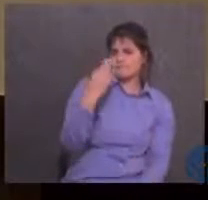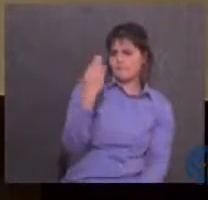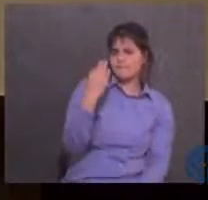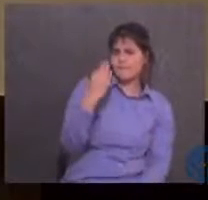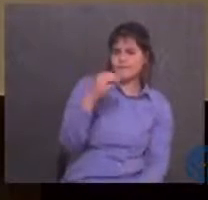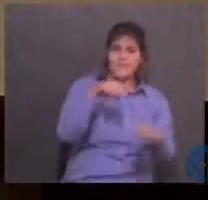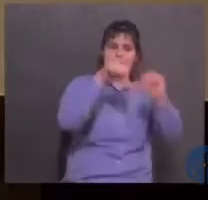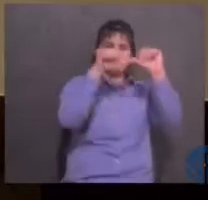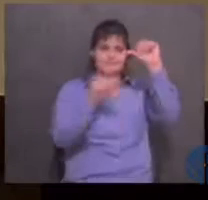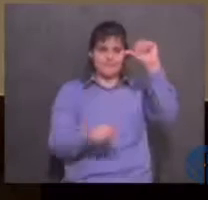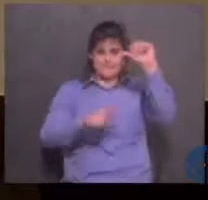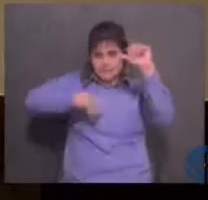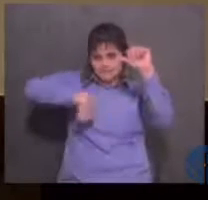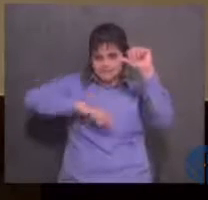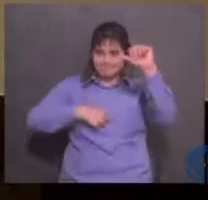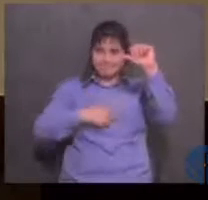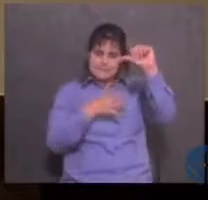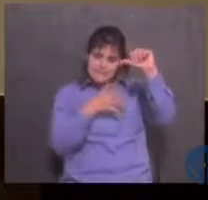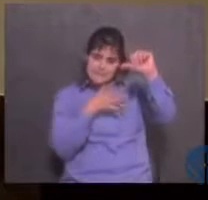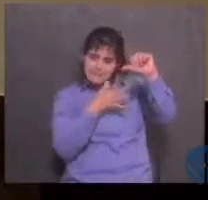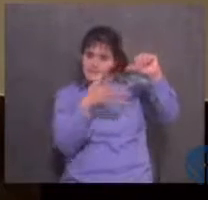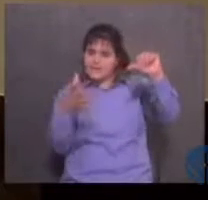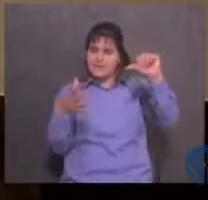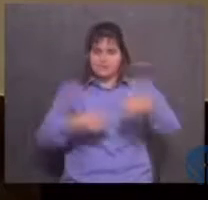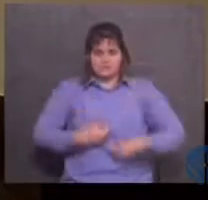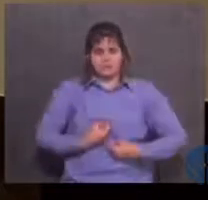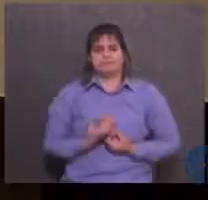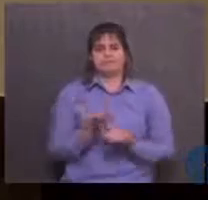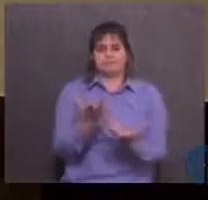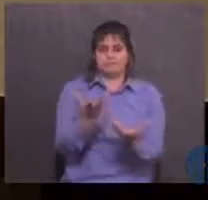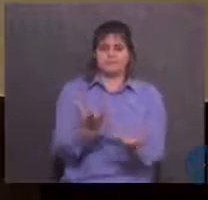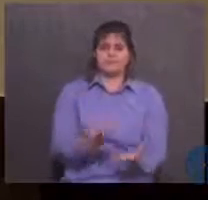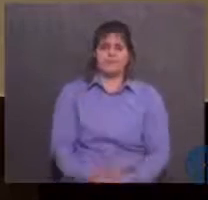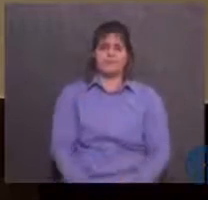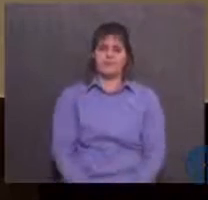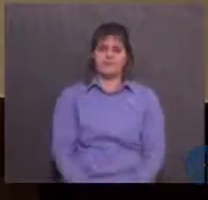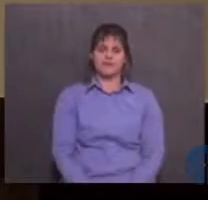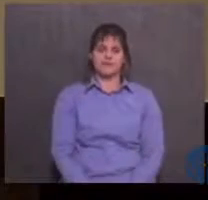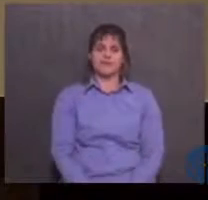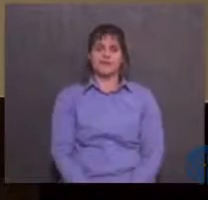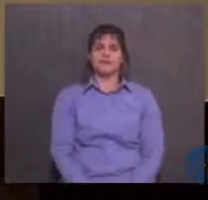ousamos dizer.